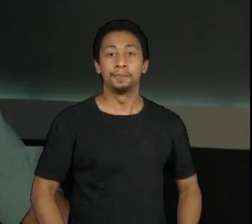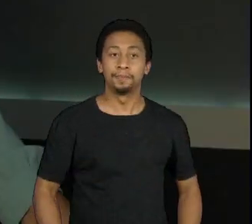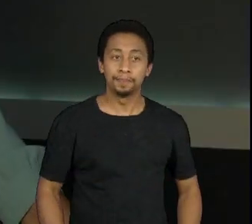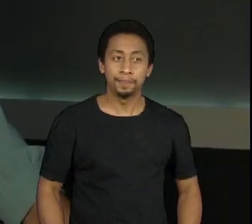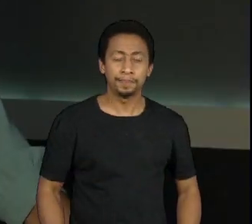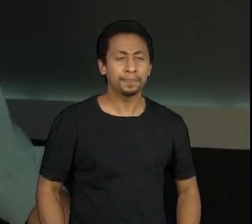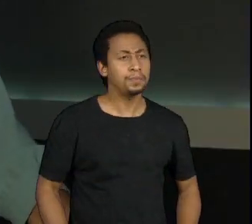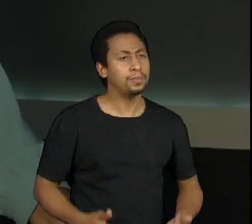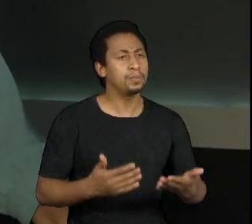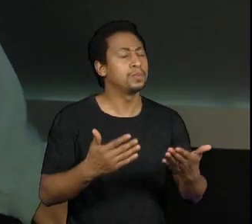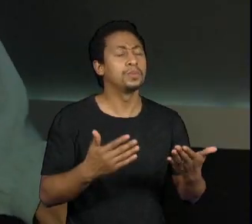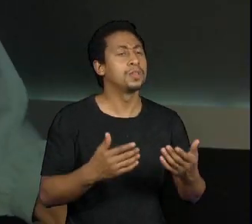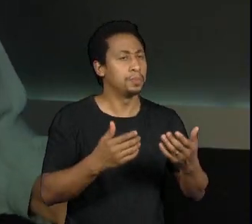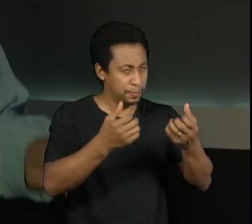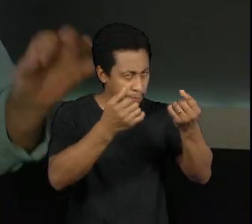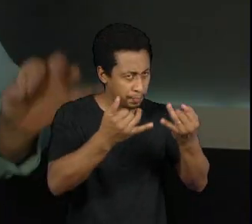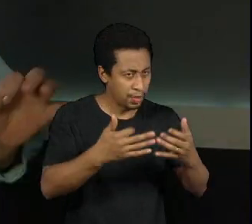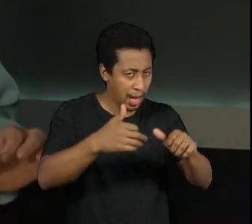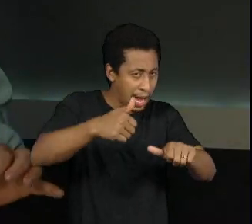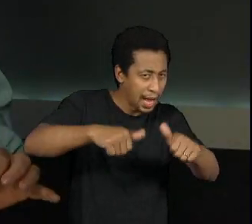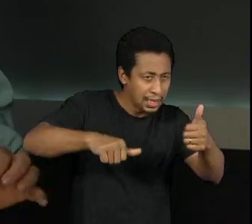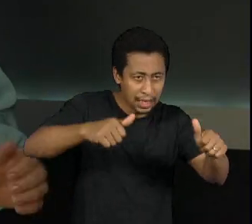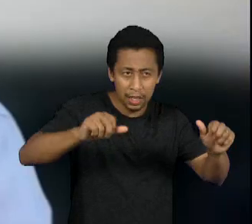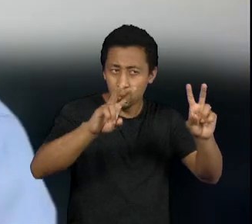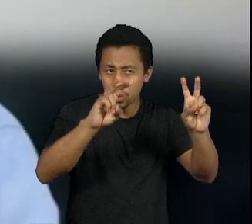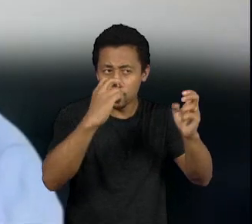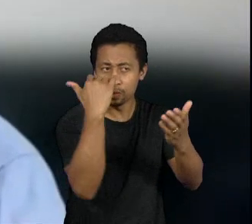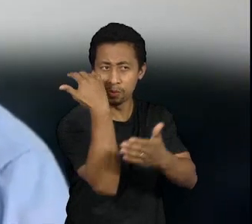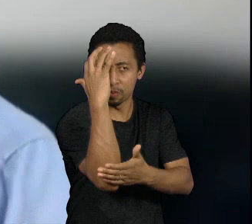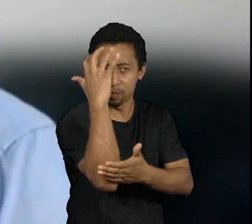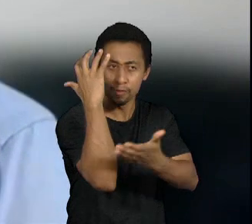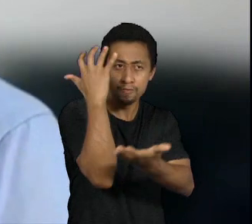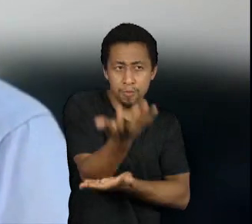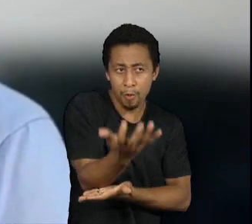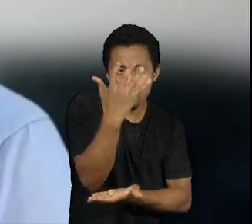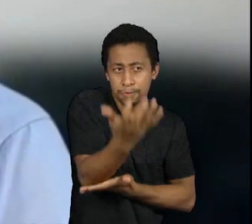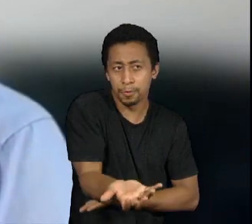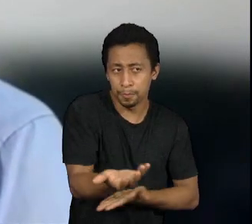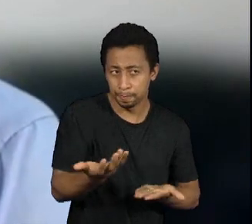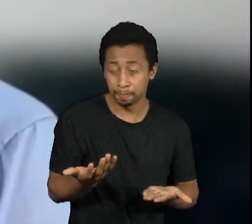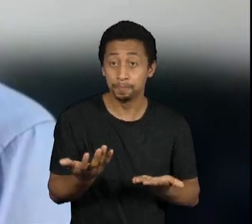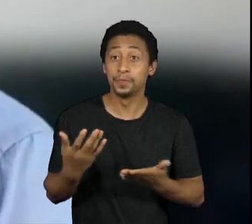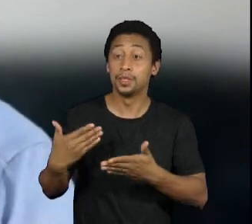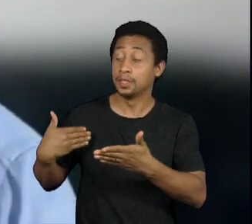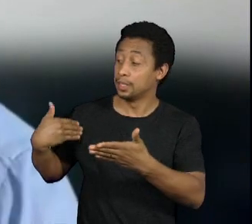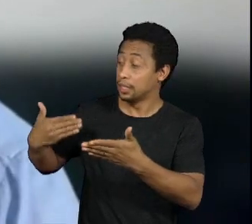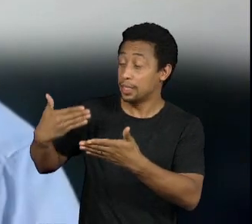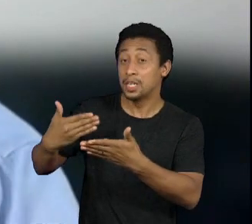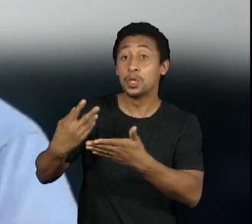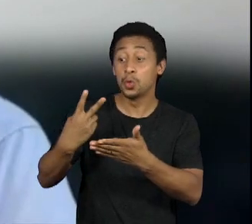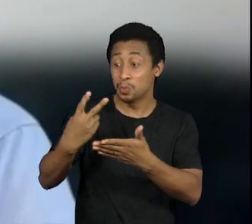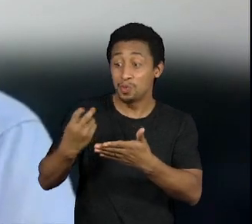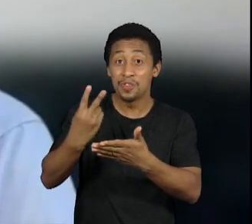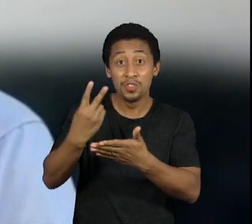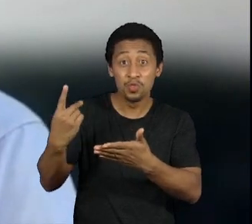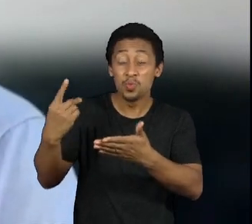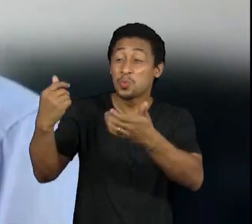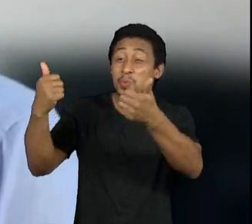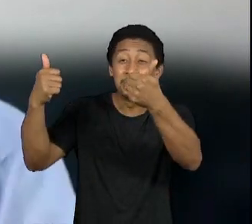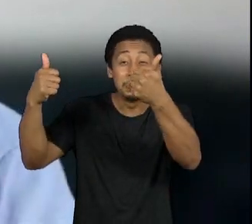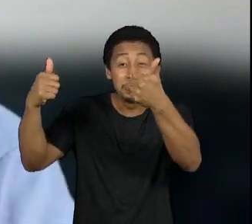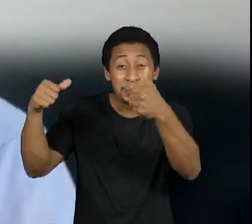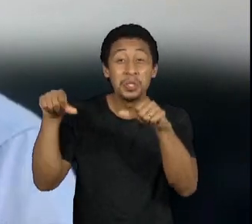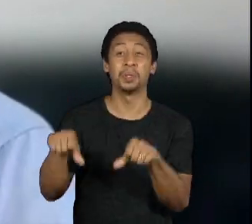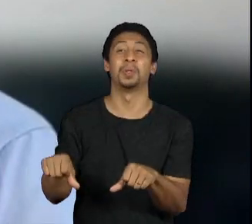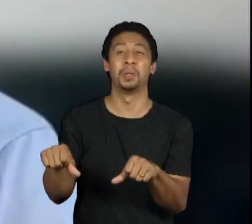Qual a sua análise sobre o tema desmatamento? Encerramos 2021 muito pior ainda do que